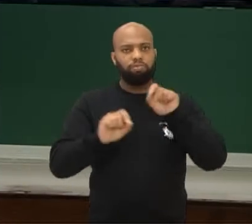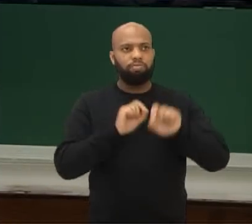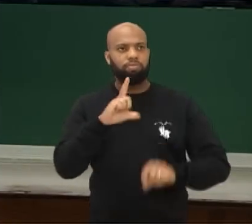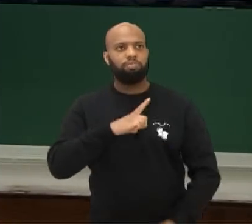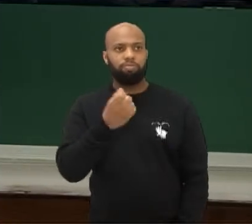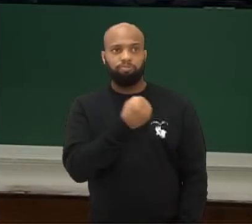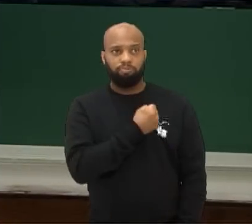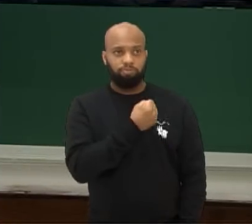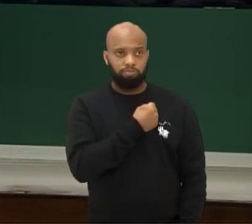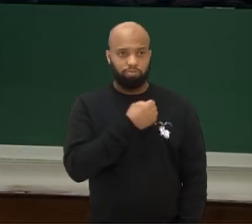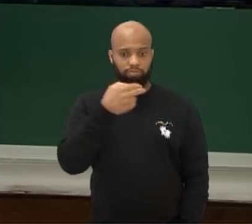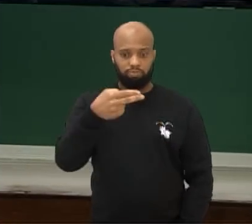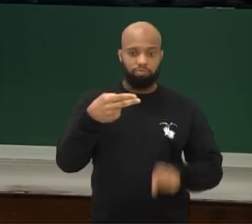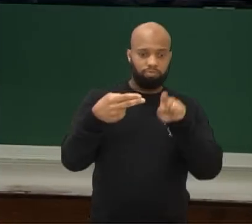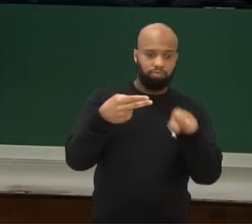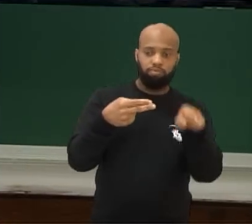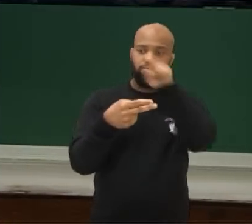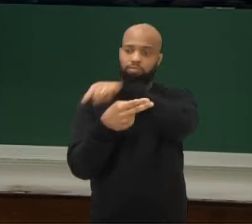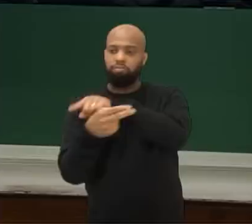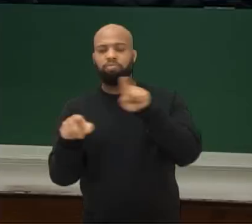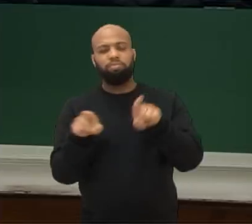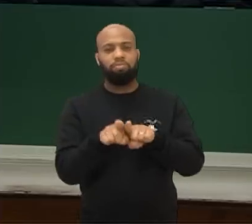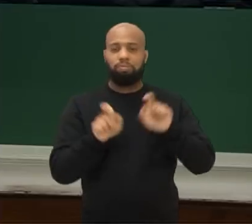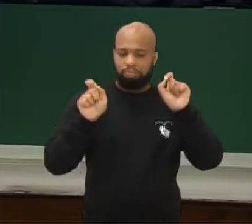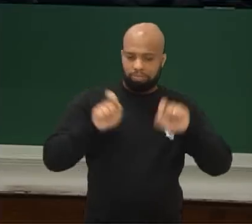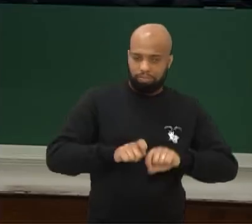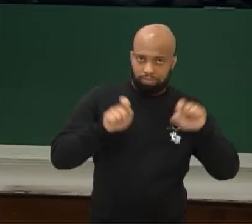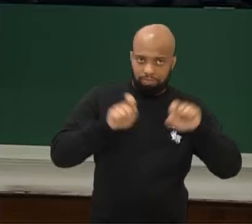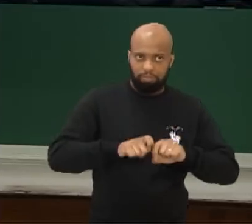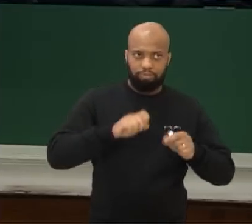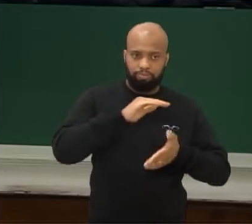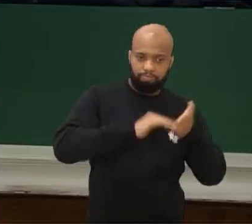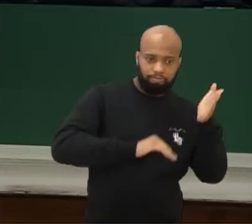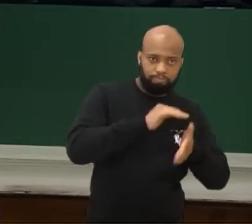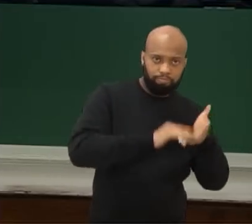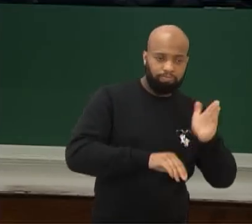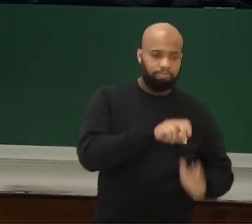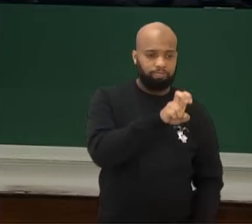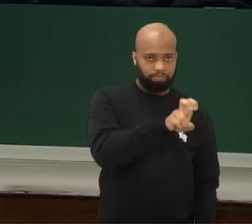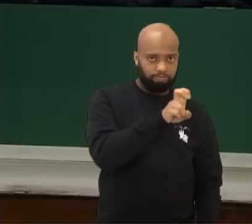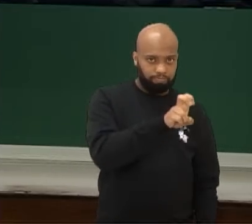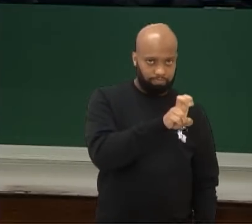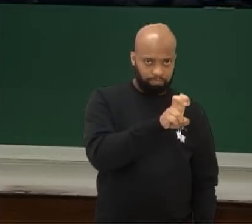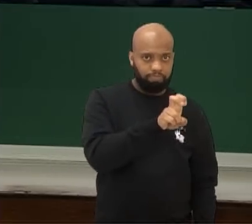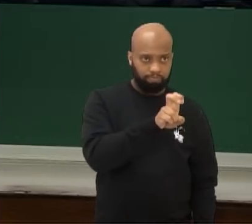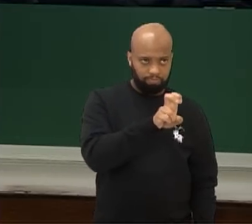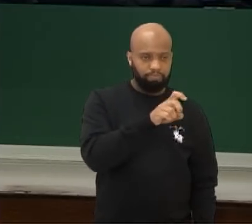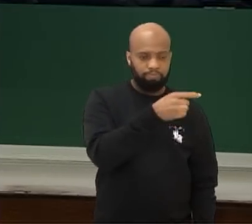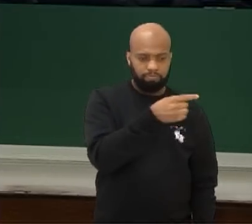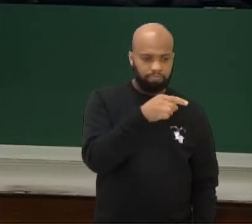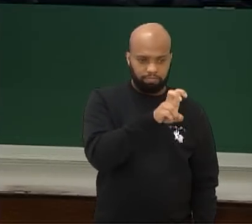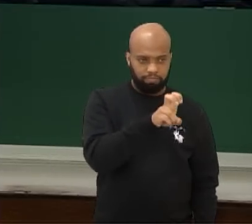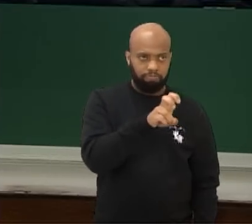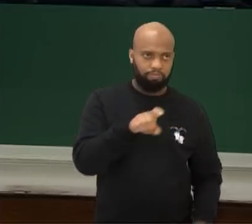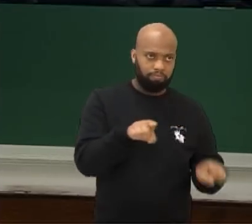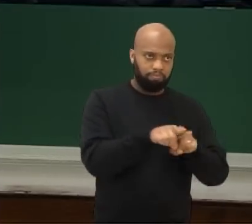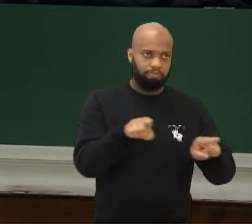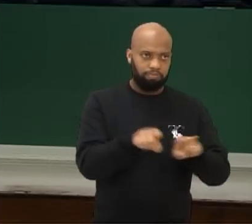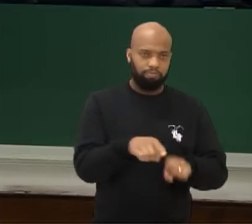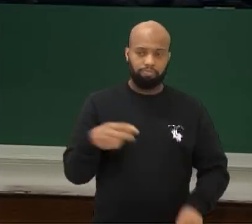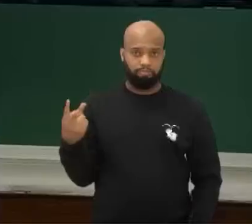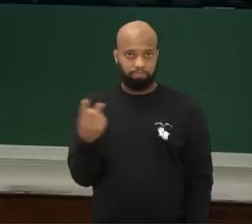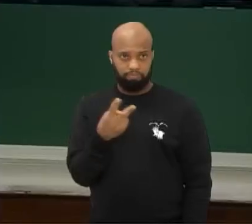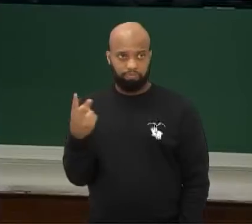números antes e depois da igualdade. Então, eu tiro menos 5, tá? Que é o valor em comum dos dois